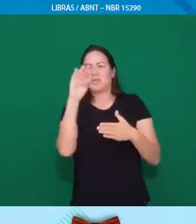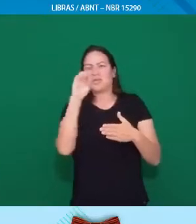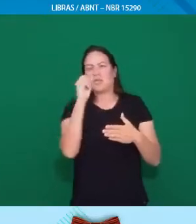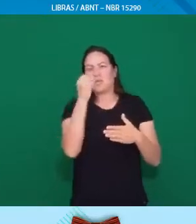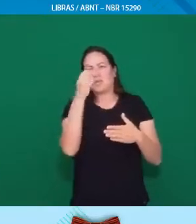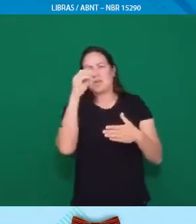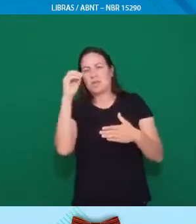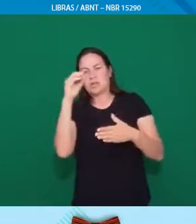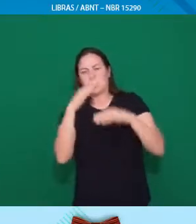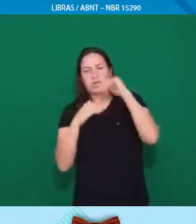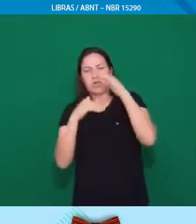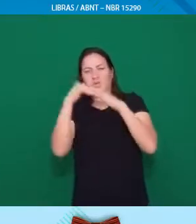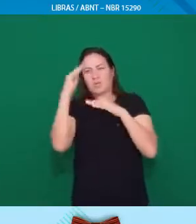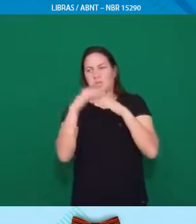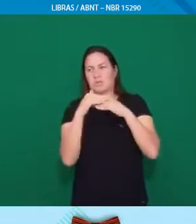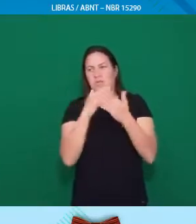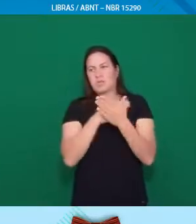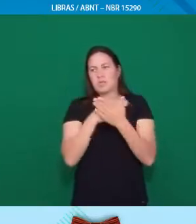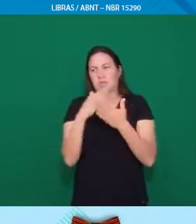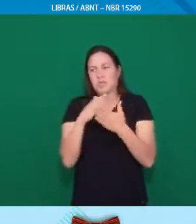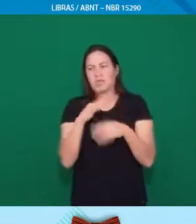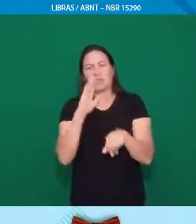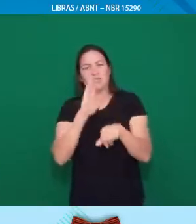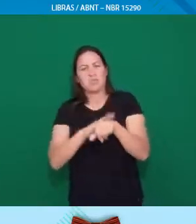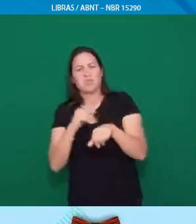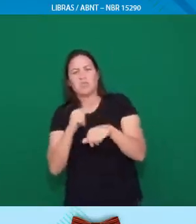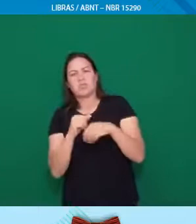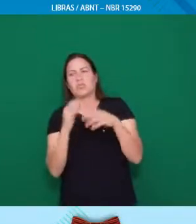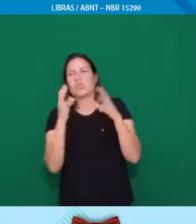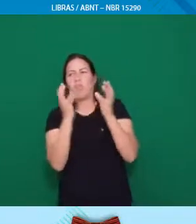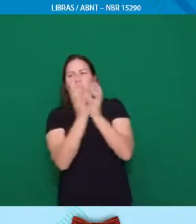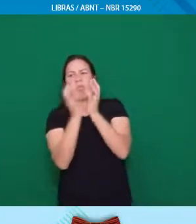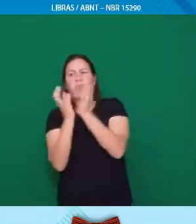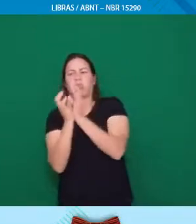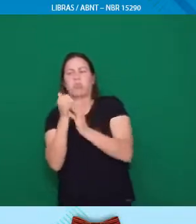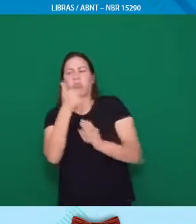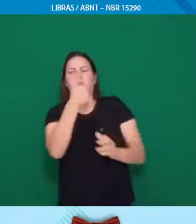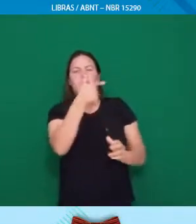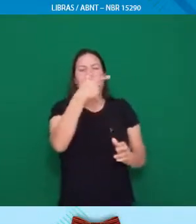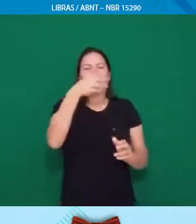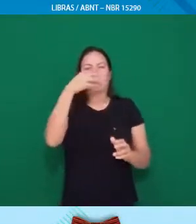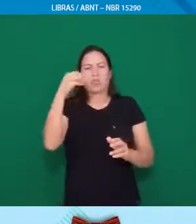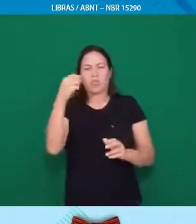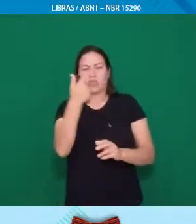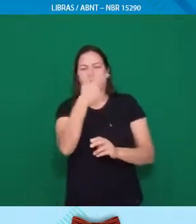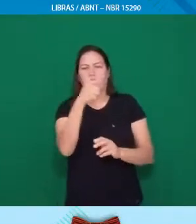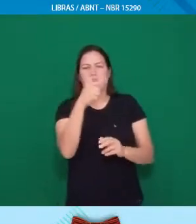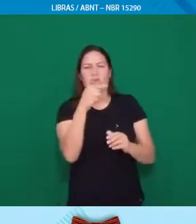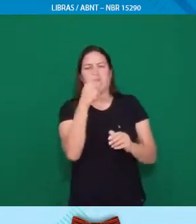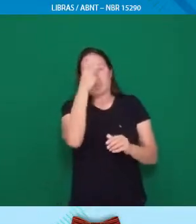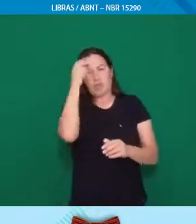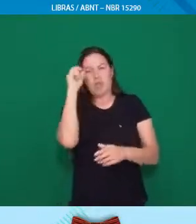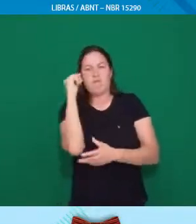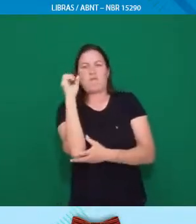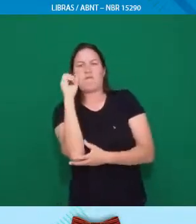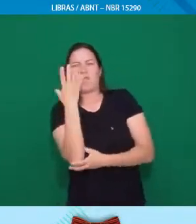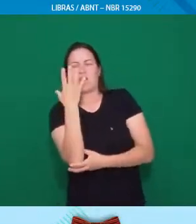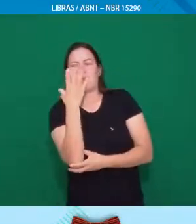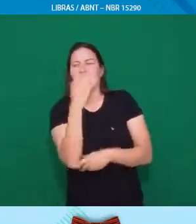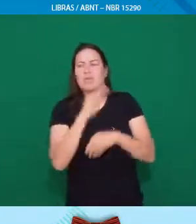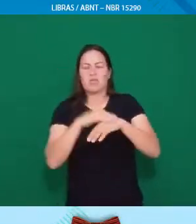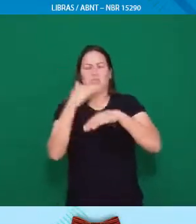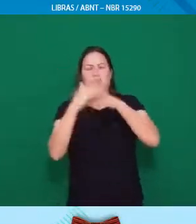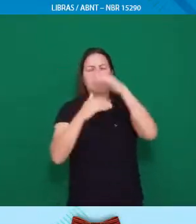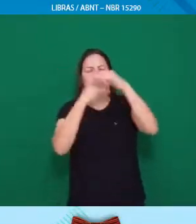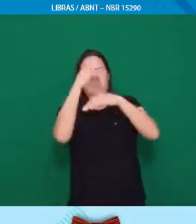80 funcionários e daí o superintendente veio esse povo tudo certinho 120 na segunda filha de lá para cá